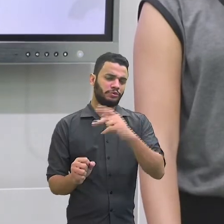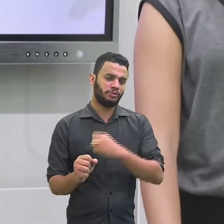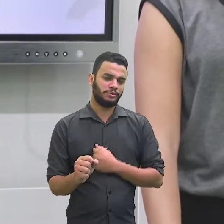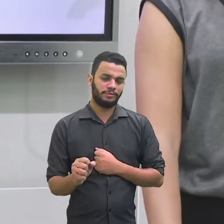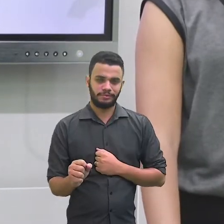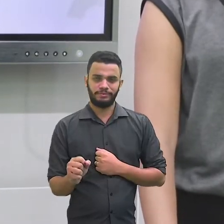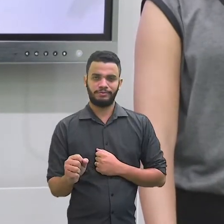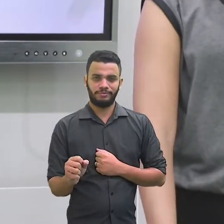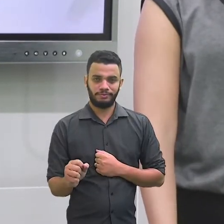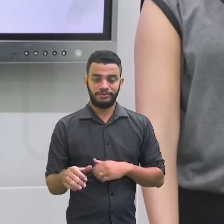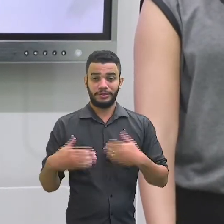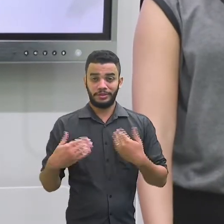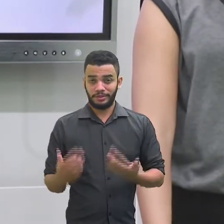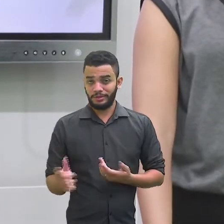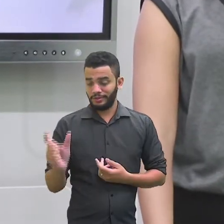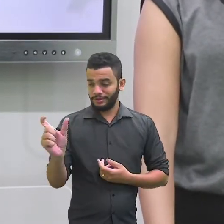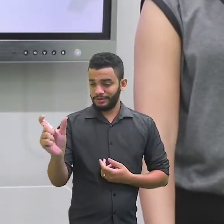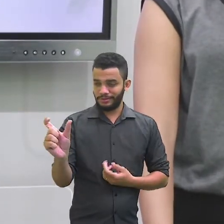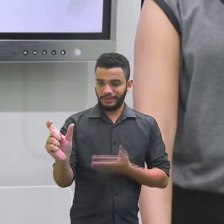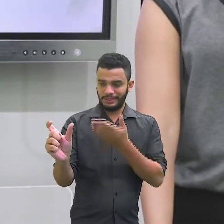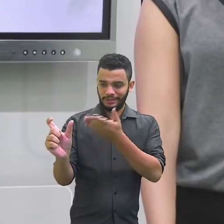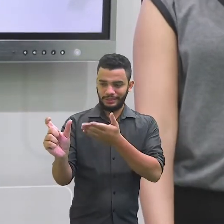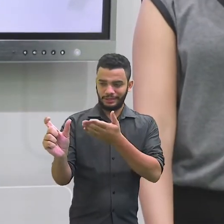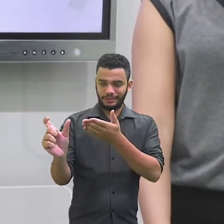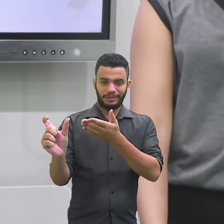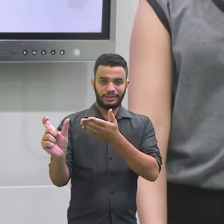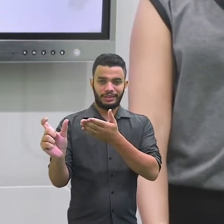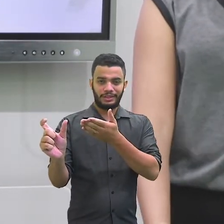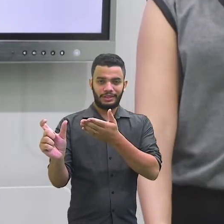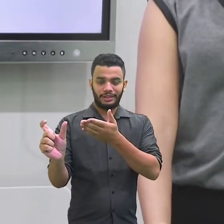Então, Nicole, a sua palavra está...